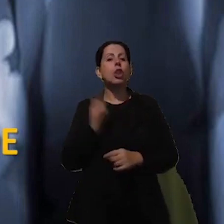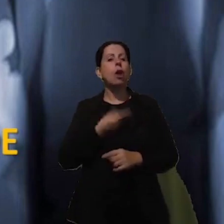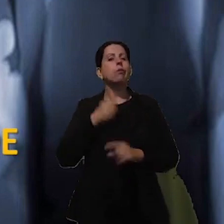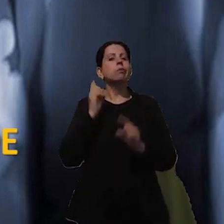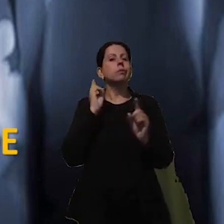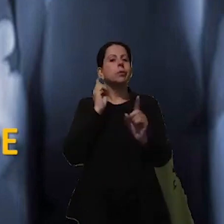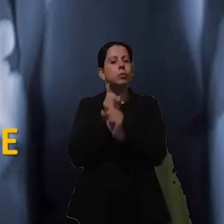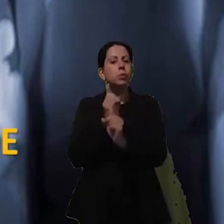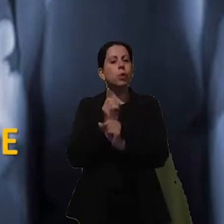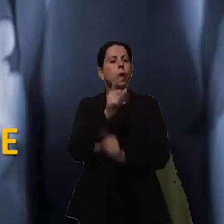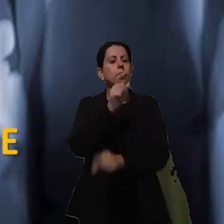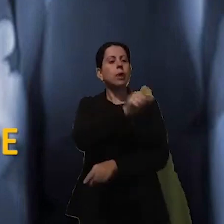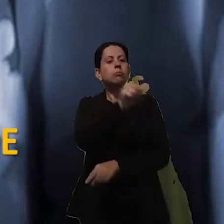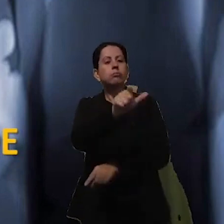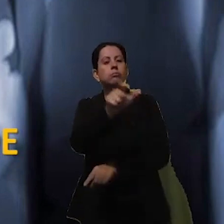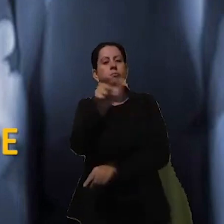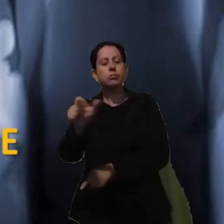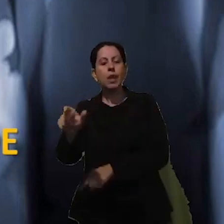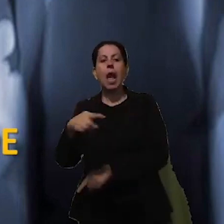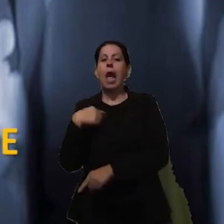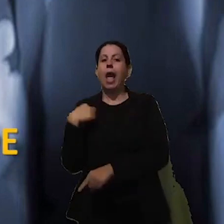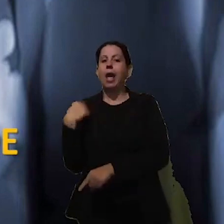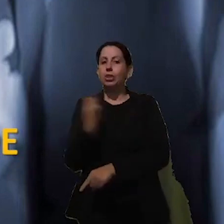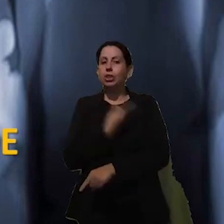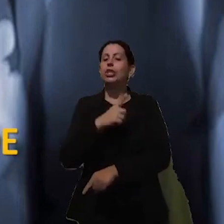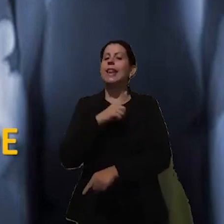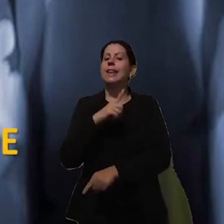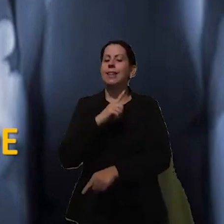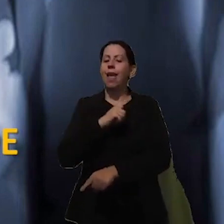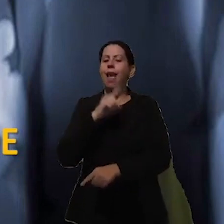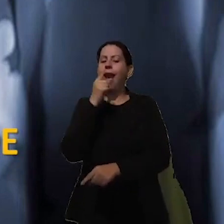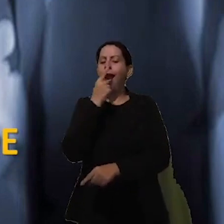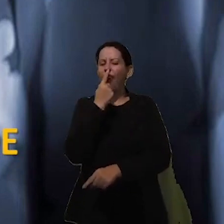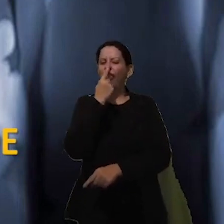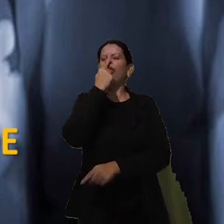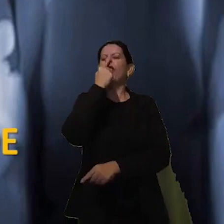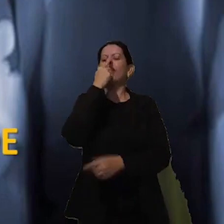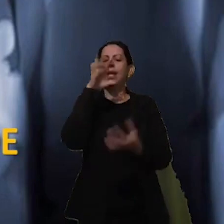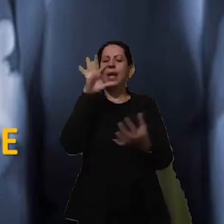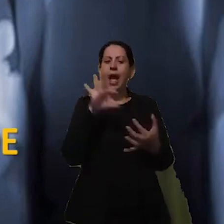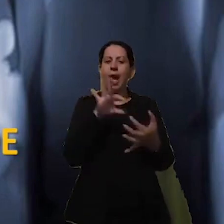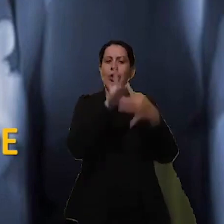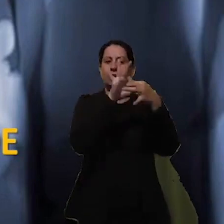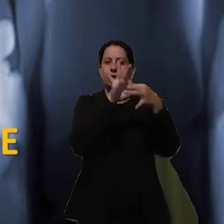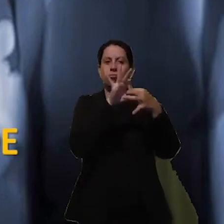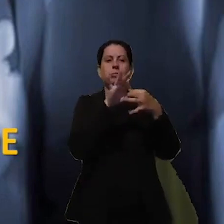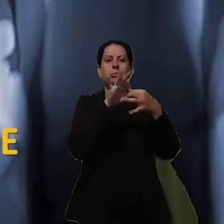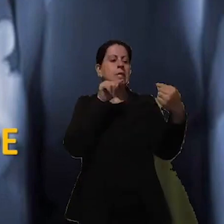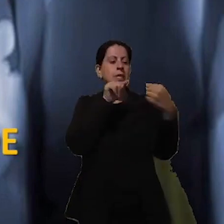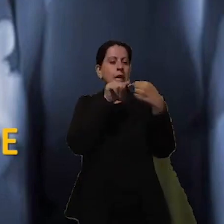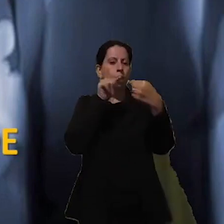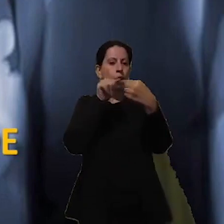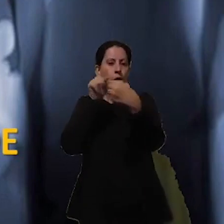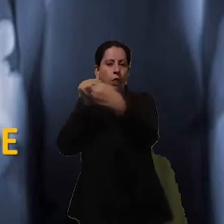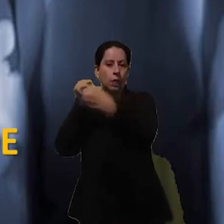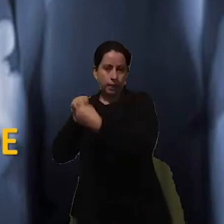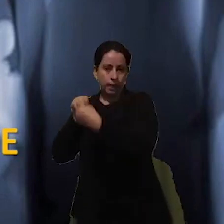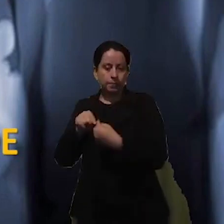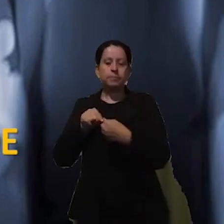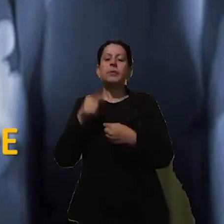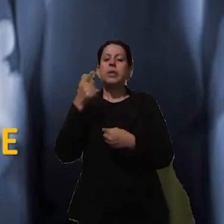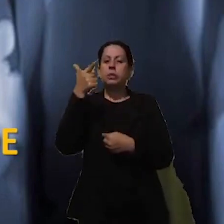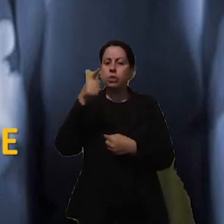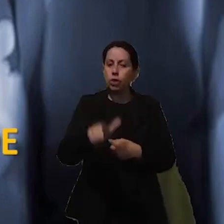aqueles com os quais nós temos afinidade. Novamente, sintonia. Novamente,